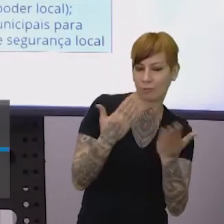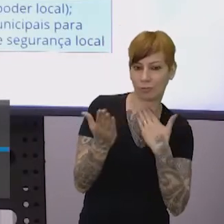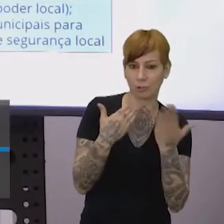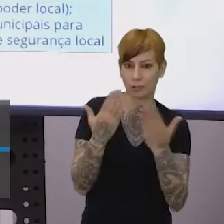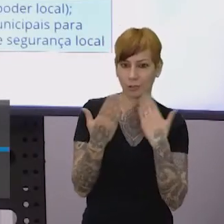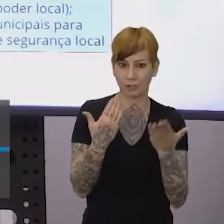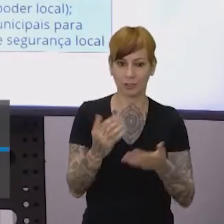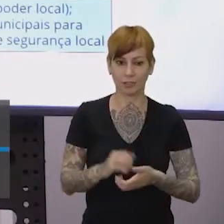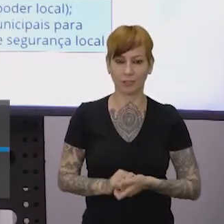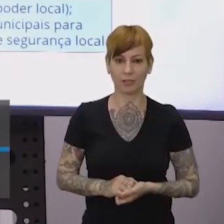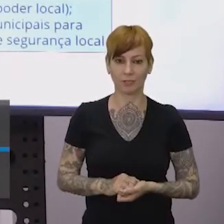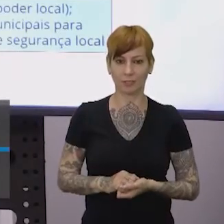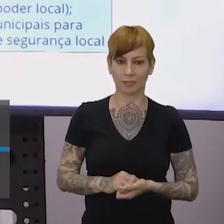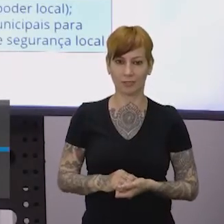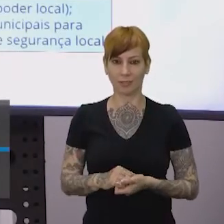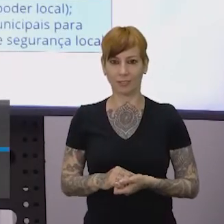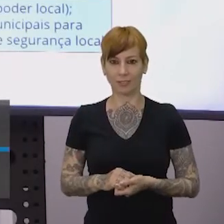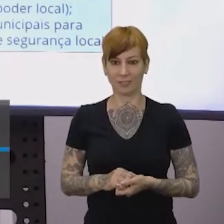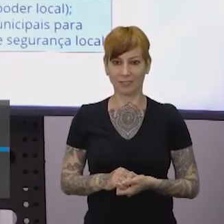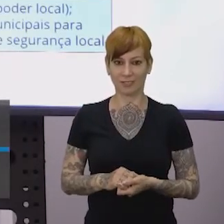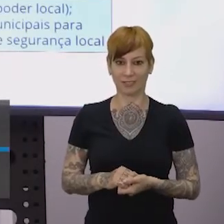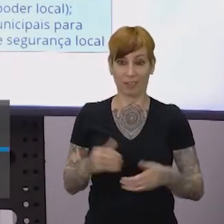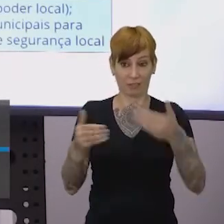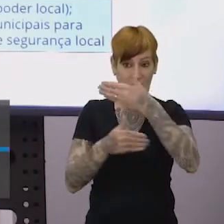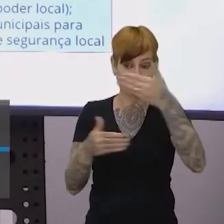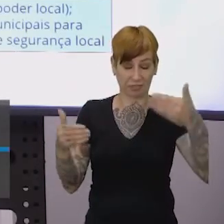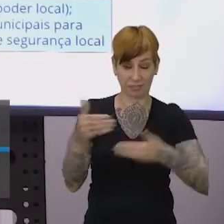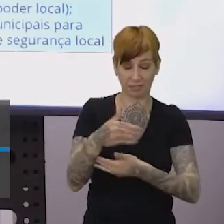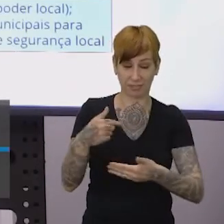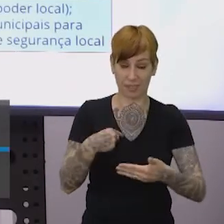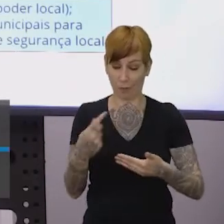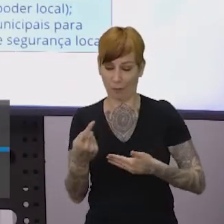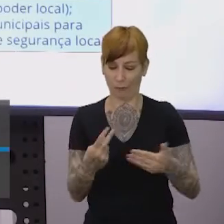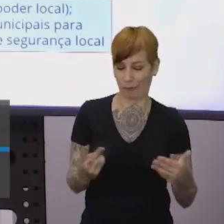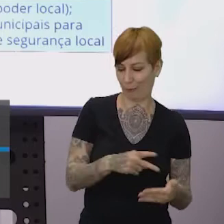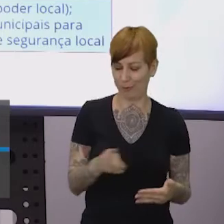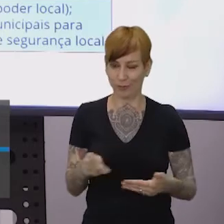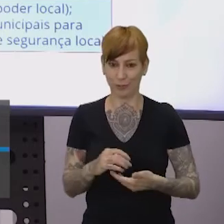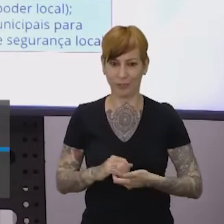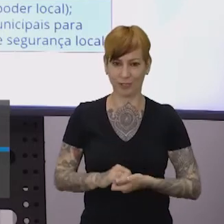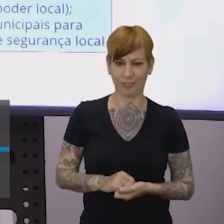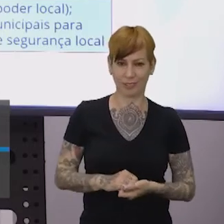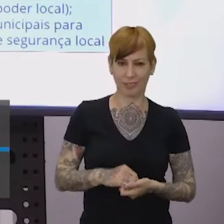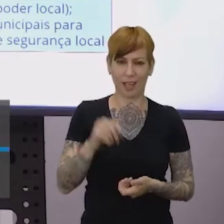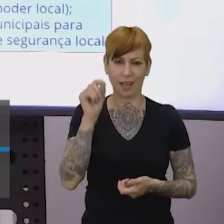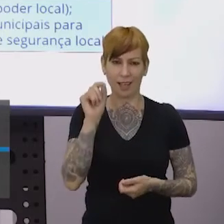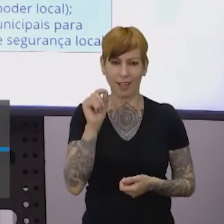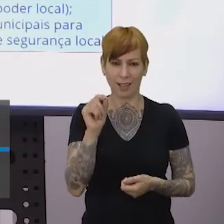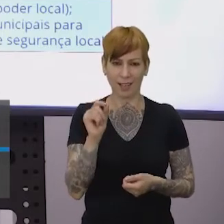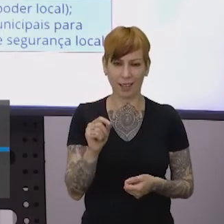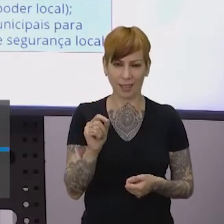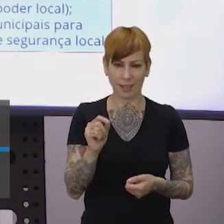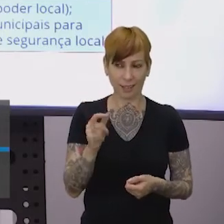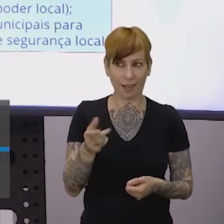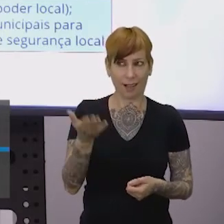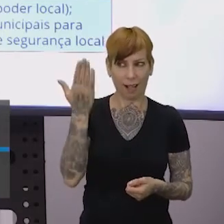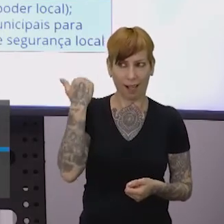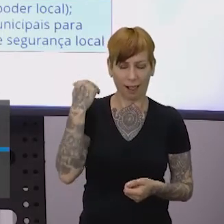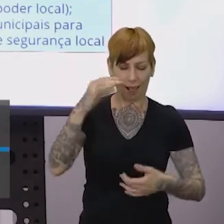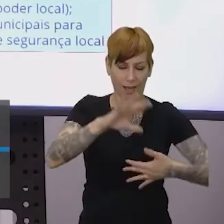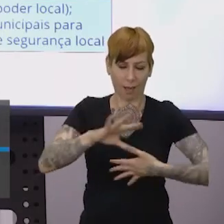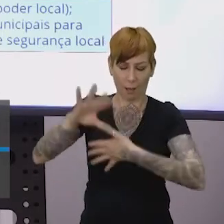LED e entre eu, Produça. É o seguinte. Gente, quem tem poder de fato na América